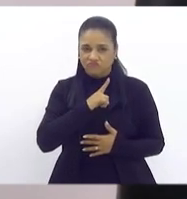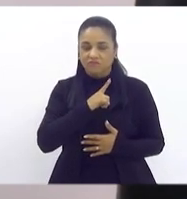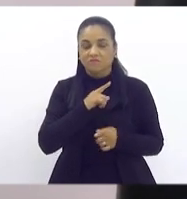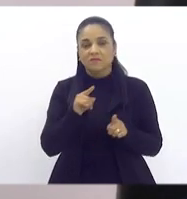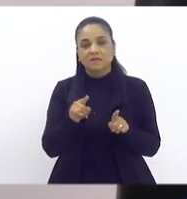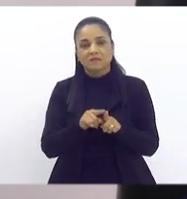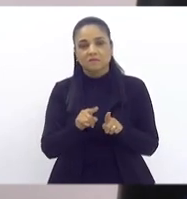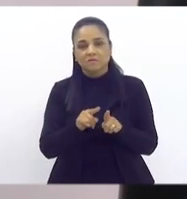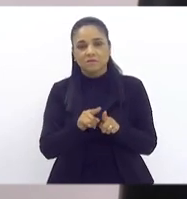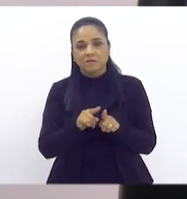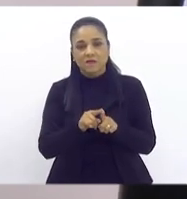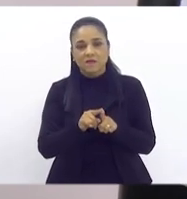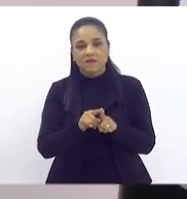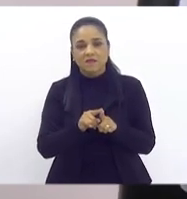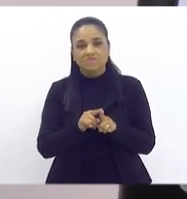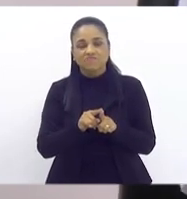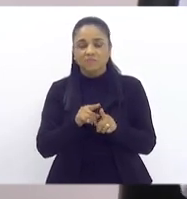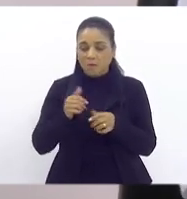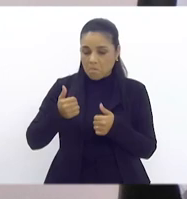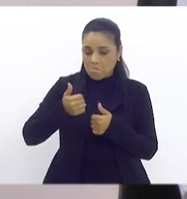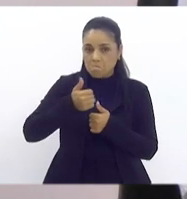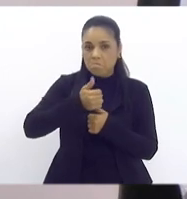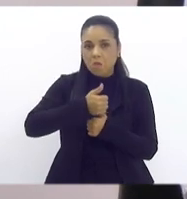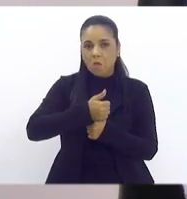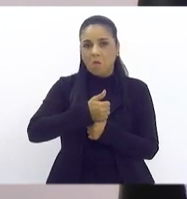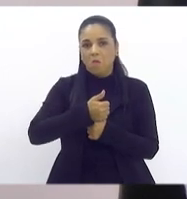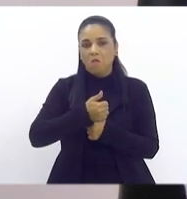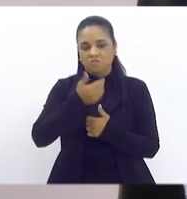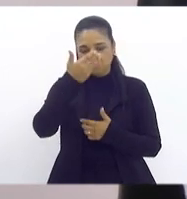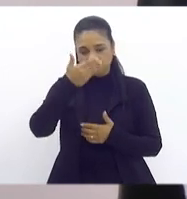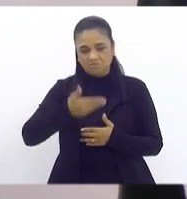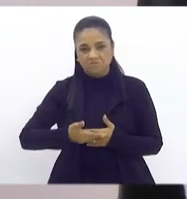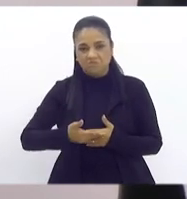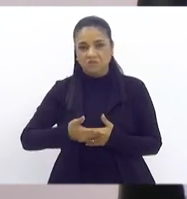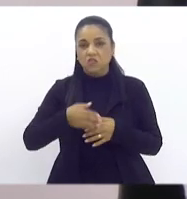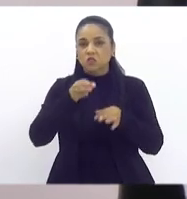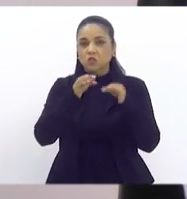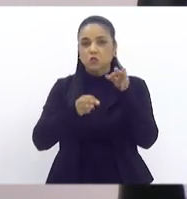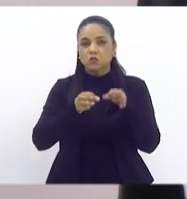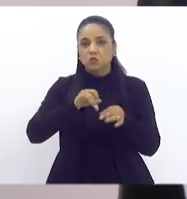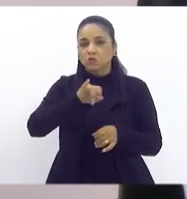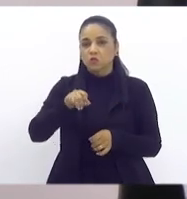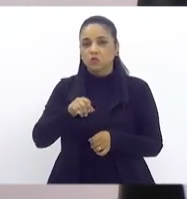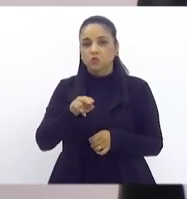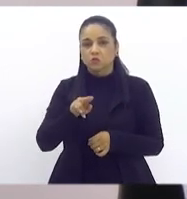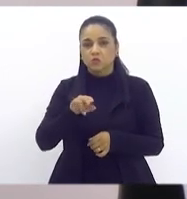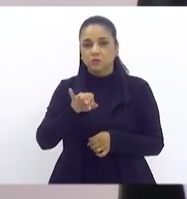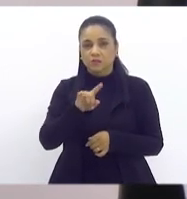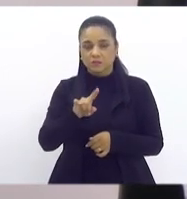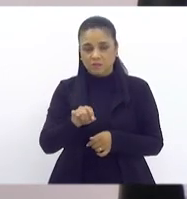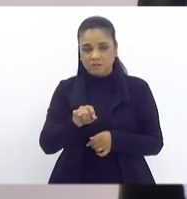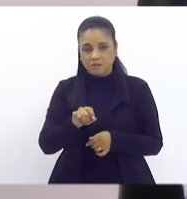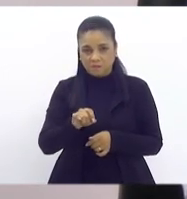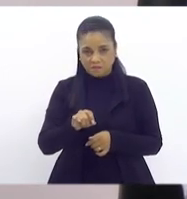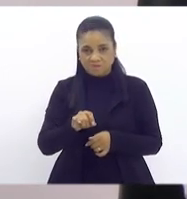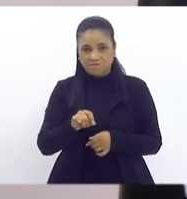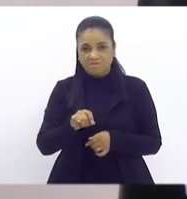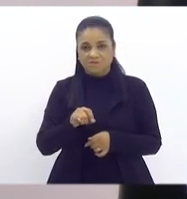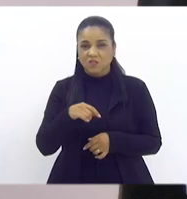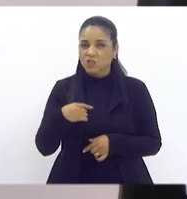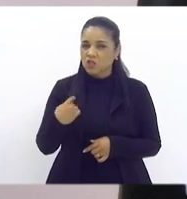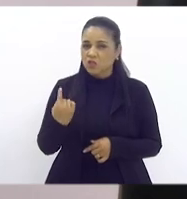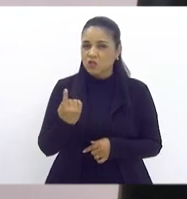tudo por estar nesse lugar também enquanto juiz acho que quando